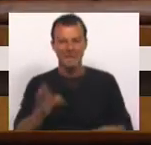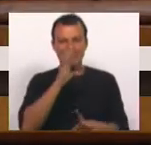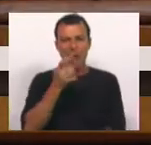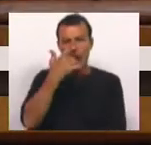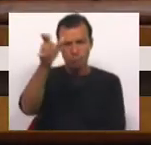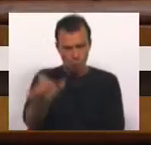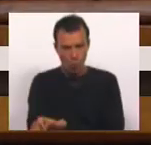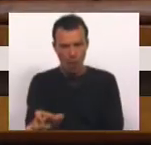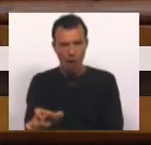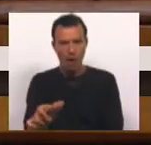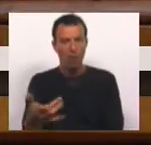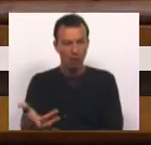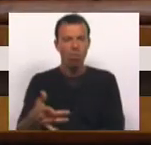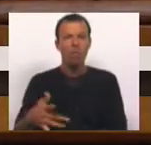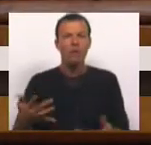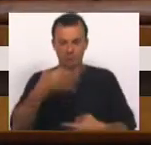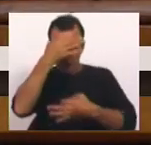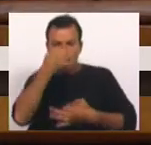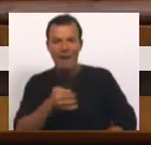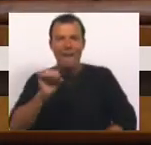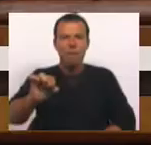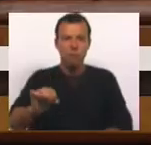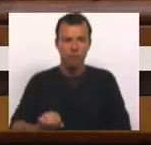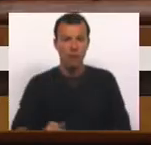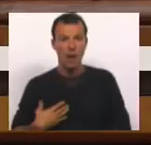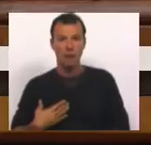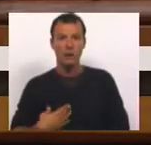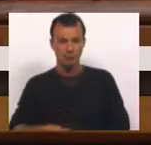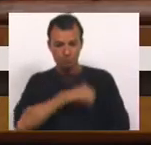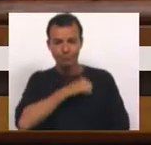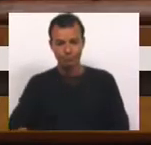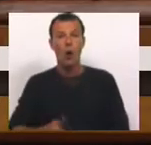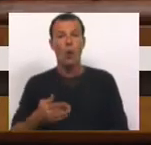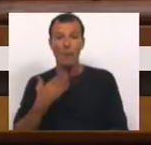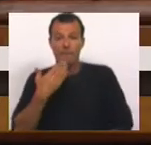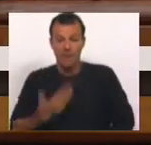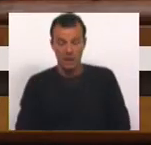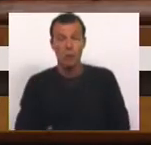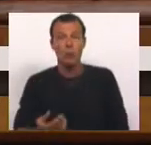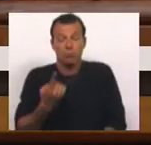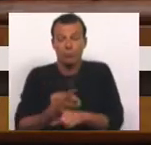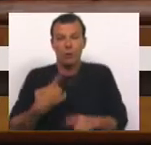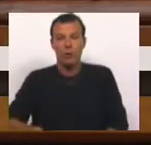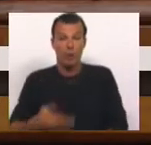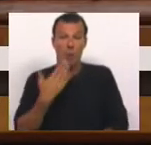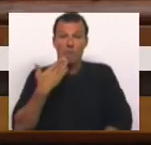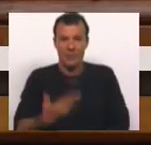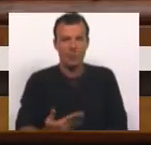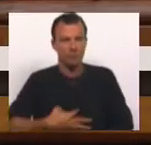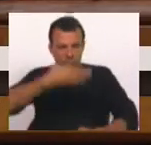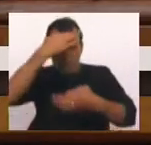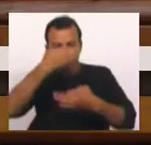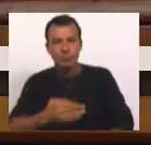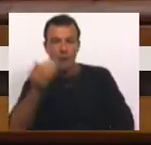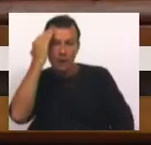pessoa não passa por aceder ao seu pedido, desde que com a certeza que ele é consciente, genuíno,